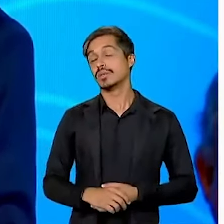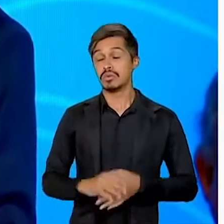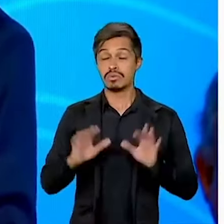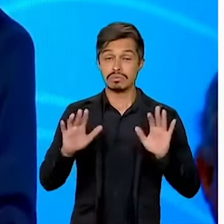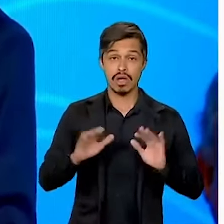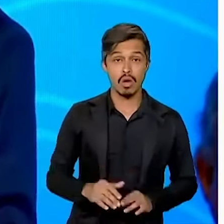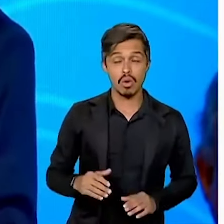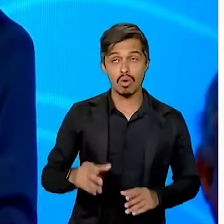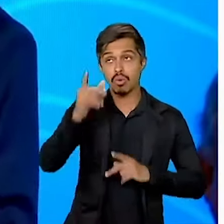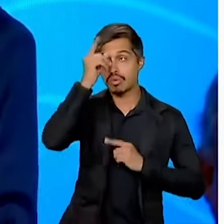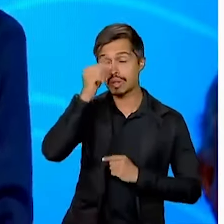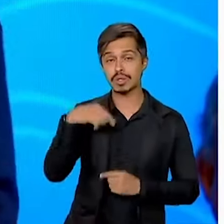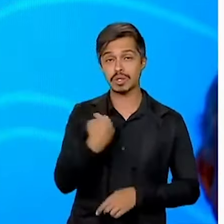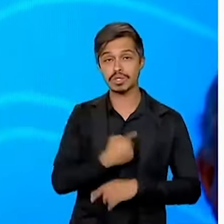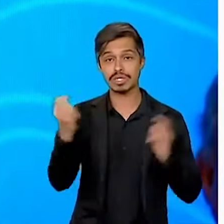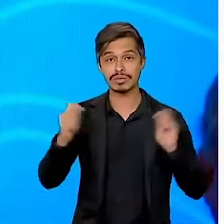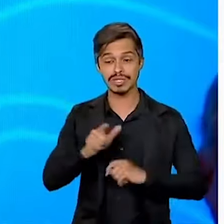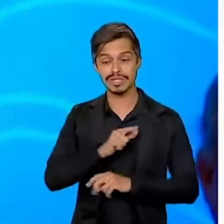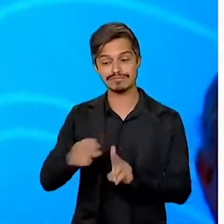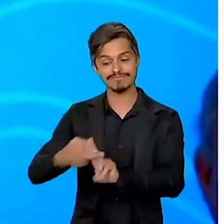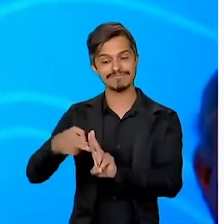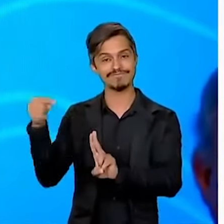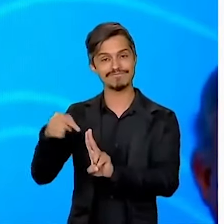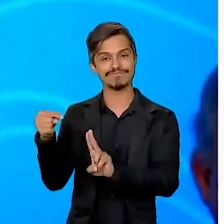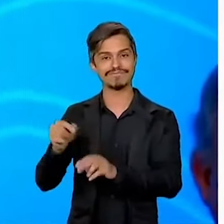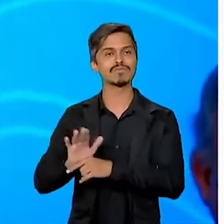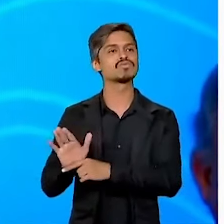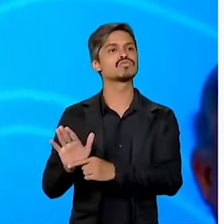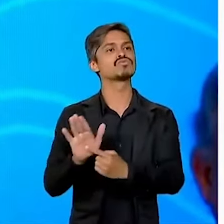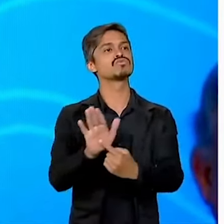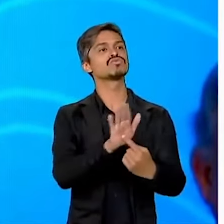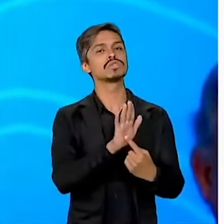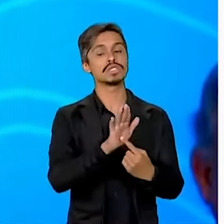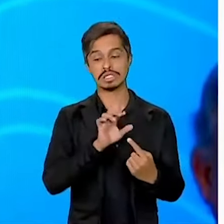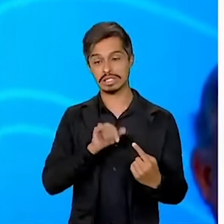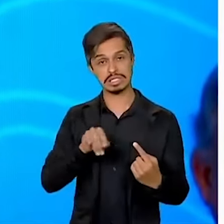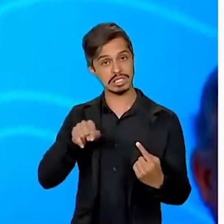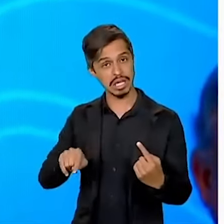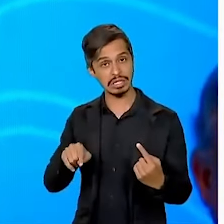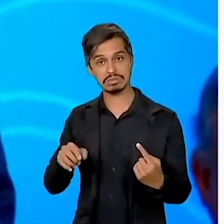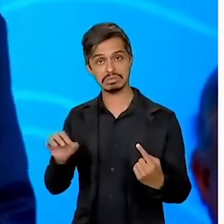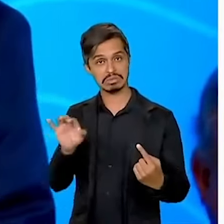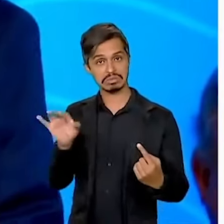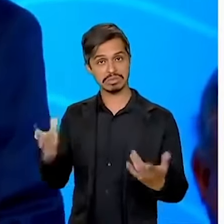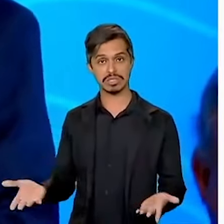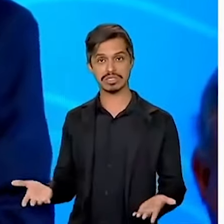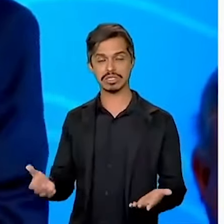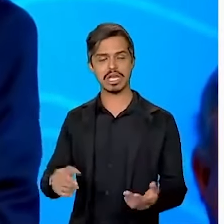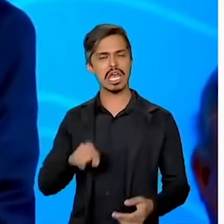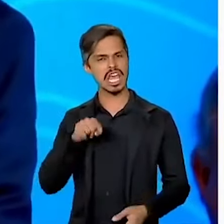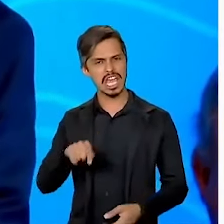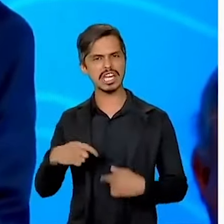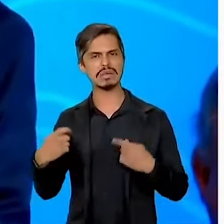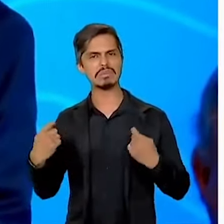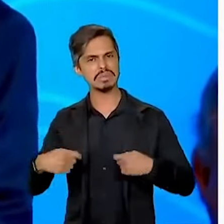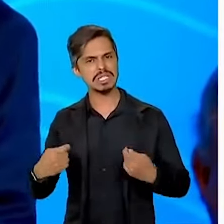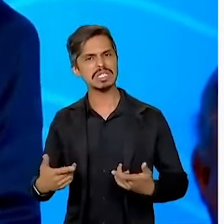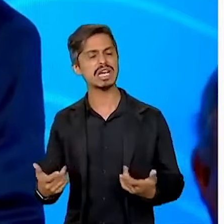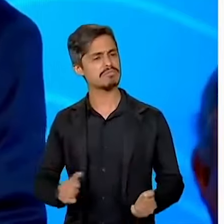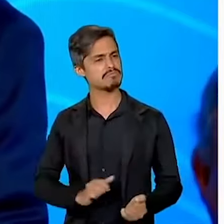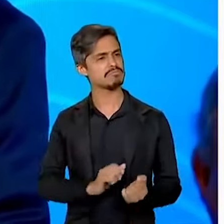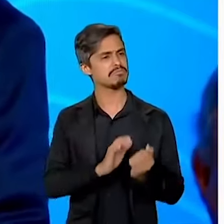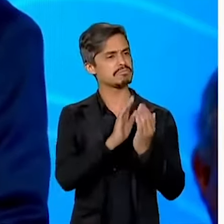a gente tinha o SUS. E o SUS mostrou que se não fosse ele enfrentar aquela pandemia,